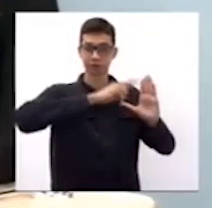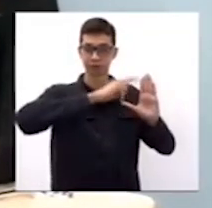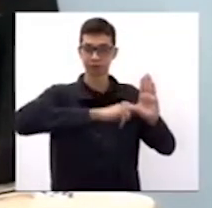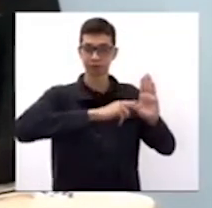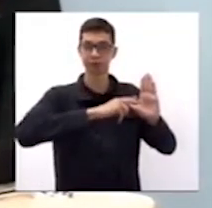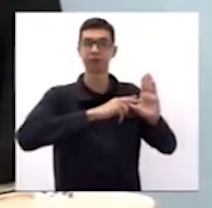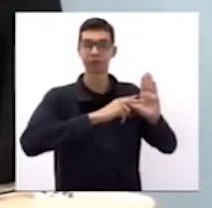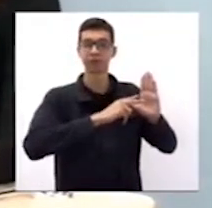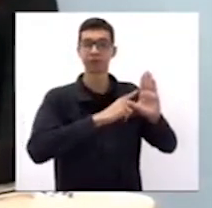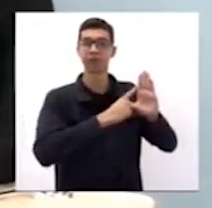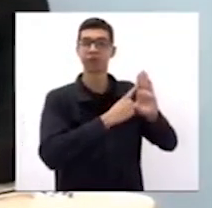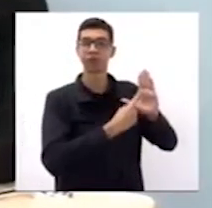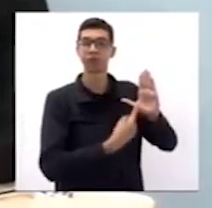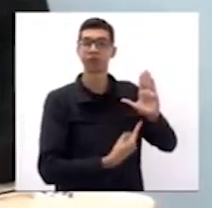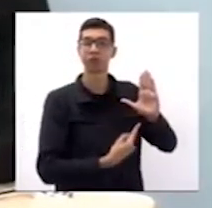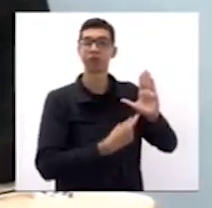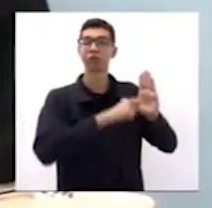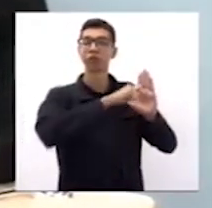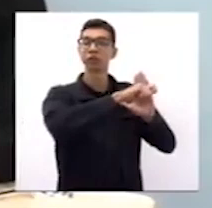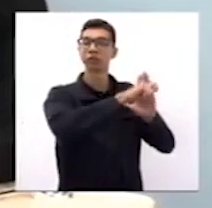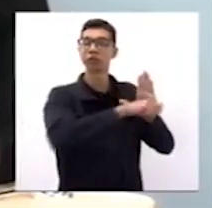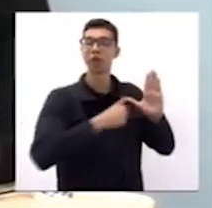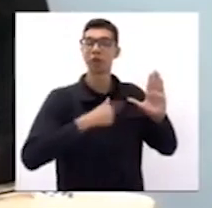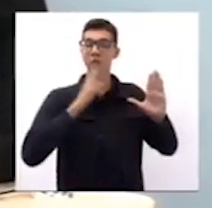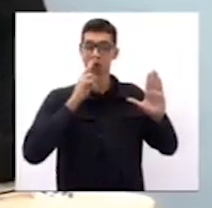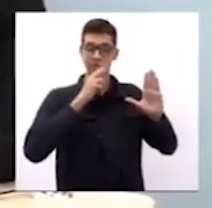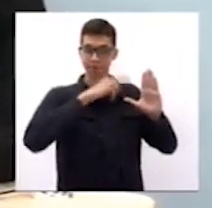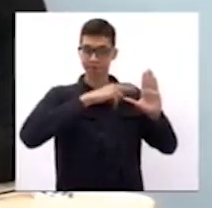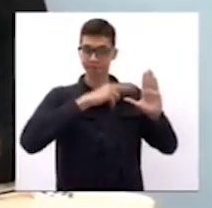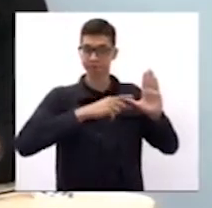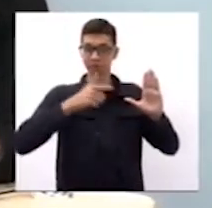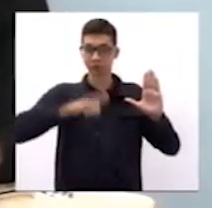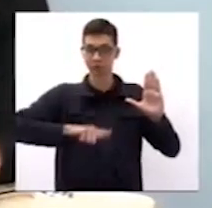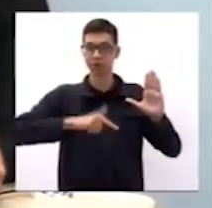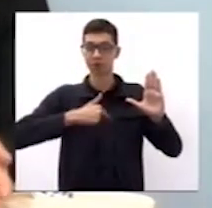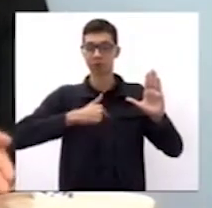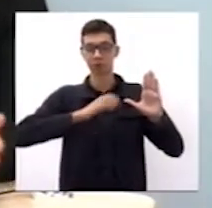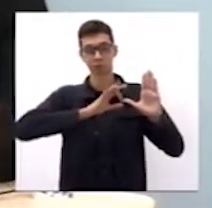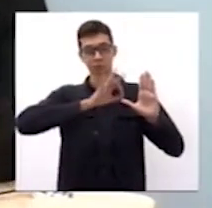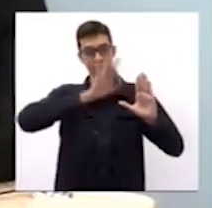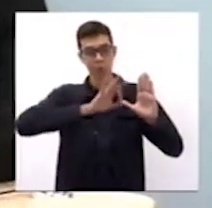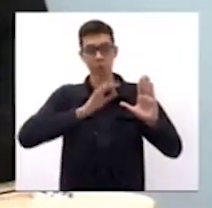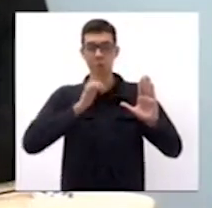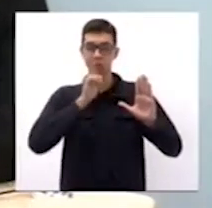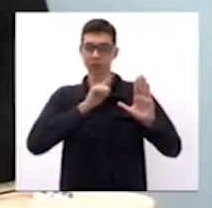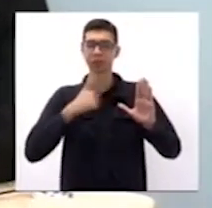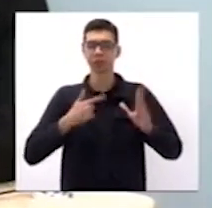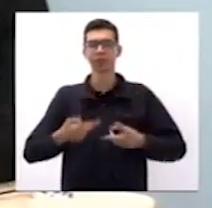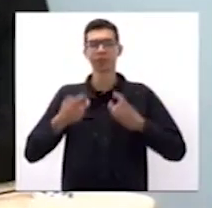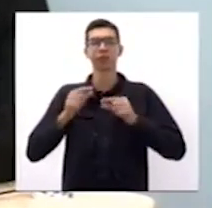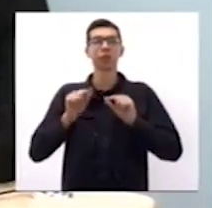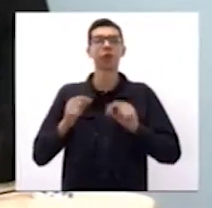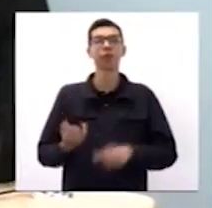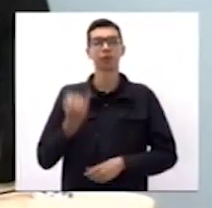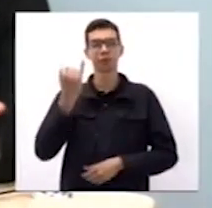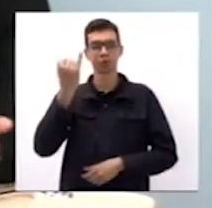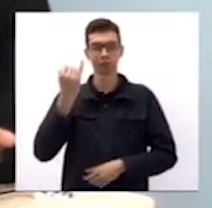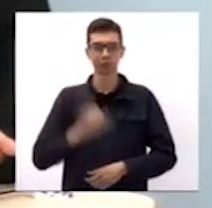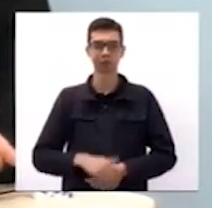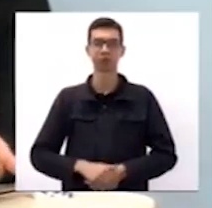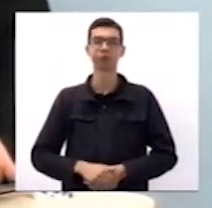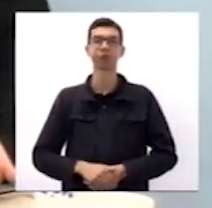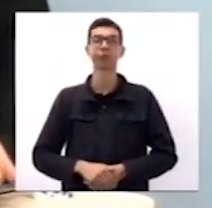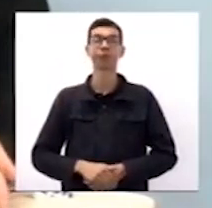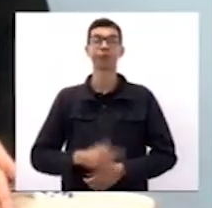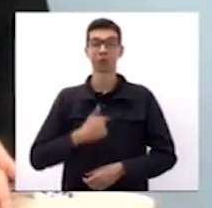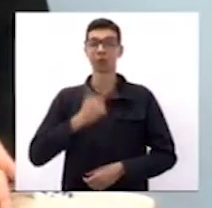revisito algo que eu mesmo construí, eu consigo perceber os aspectos mais importantes, eu consigo perceber quais são